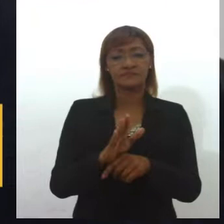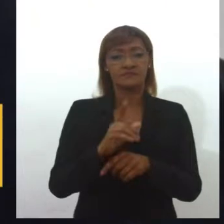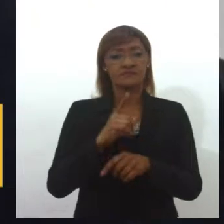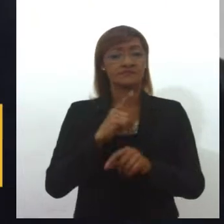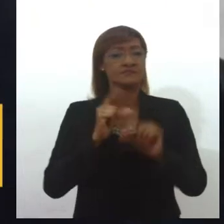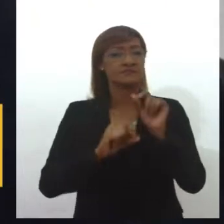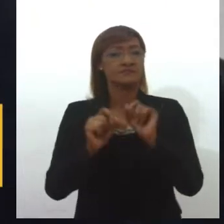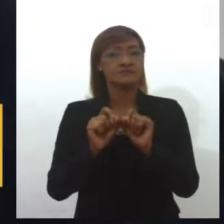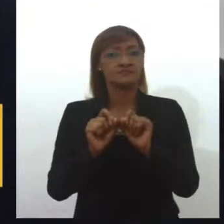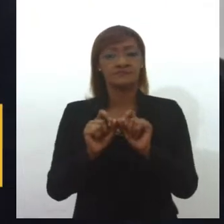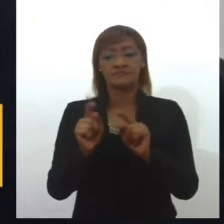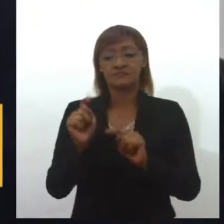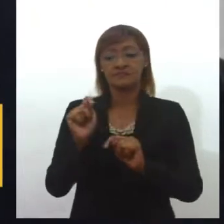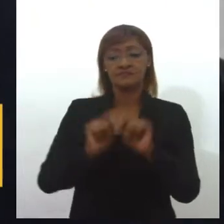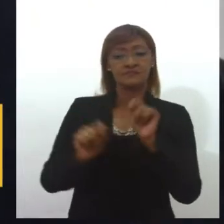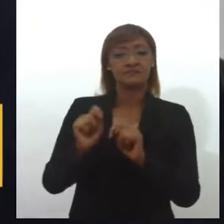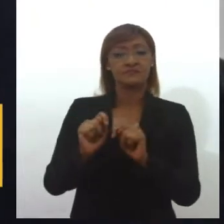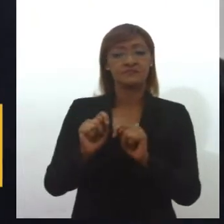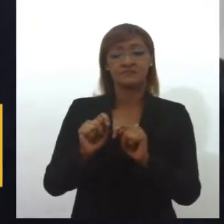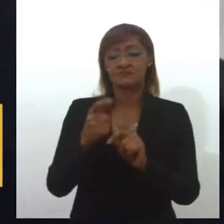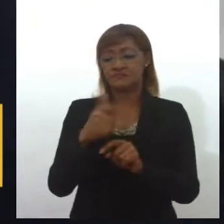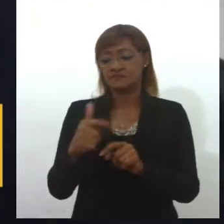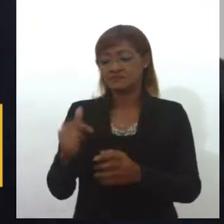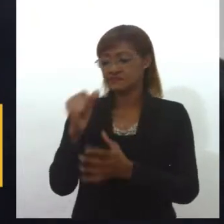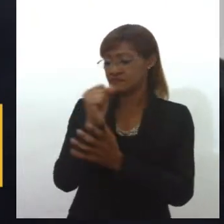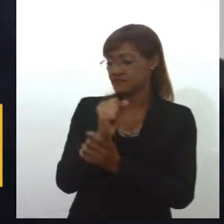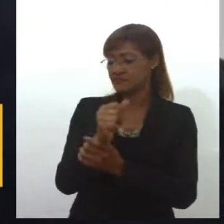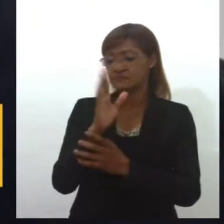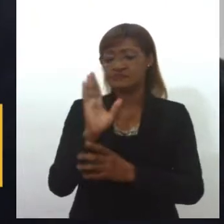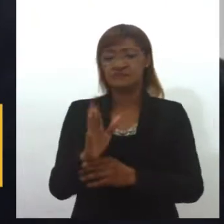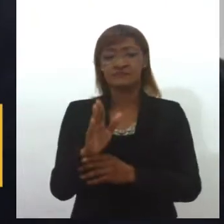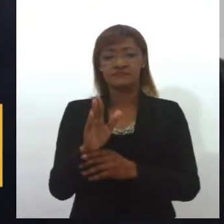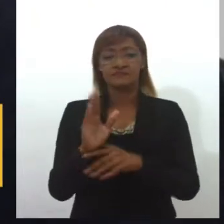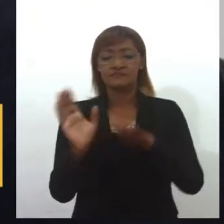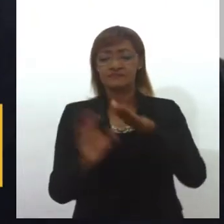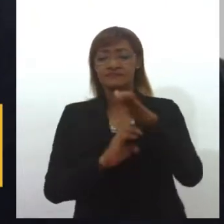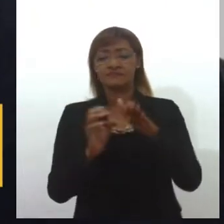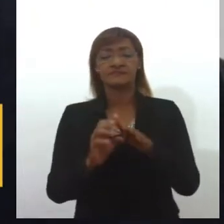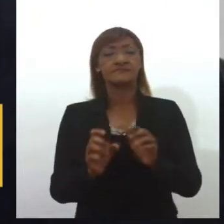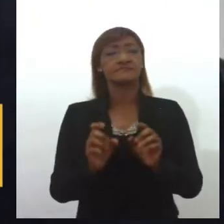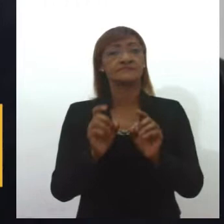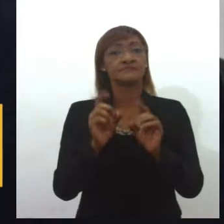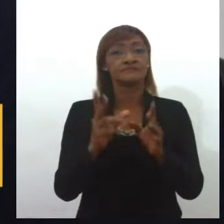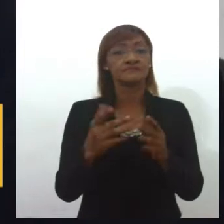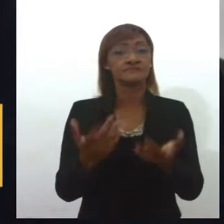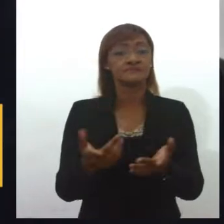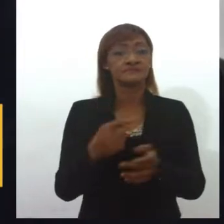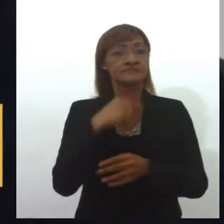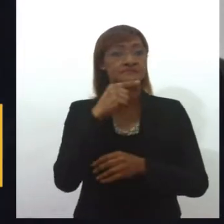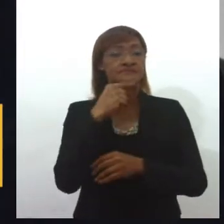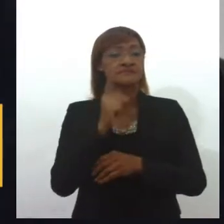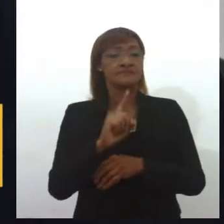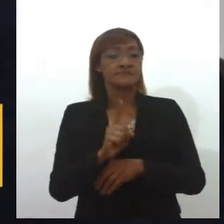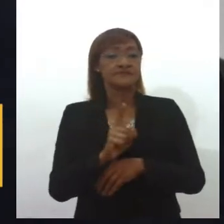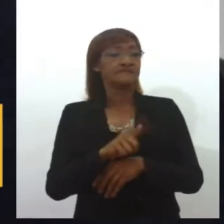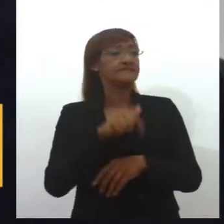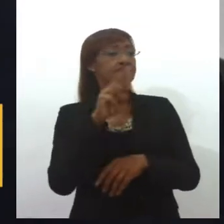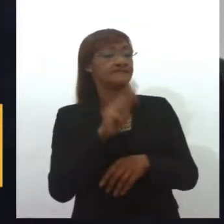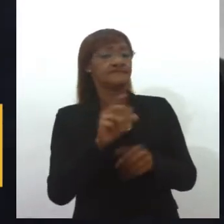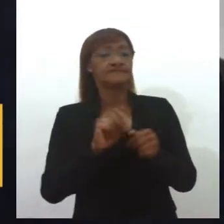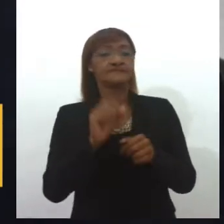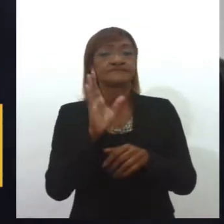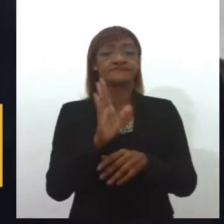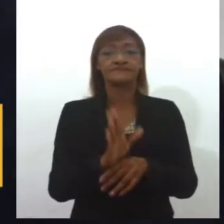da economia, os fornecedores não conseguem fazer suas entregas e quem está ali produzindo, tentando entregar o